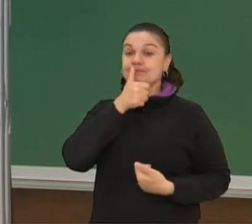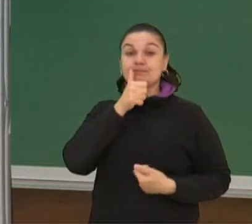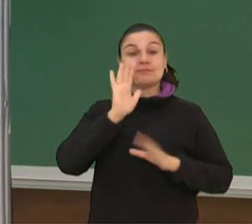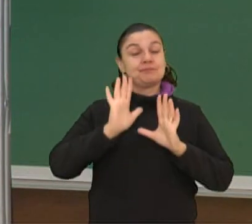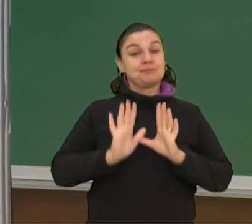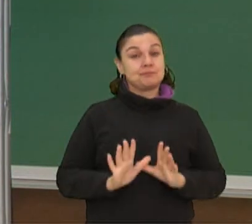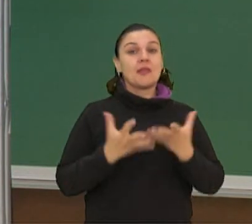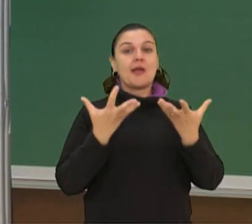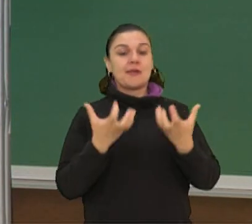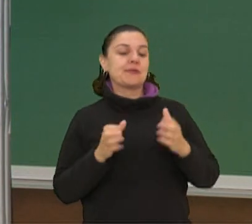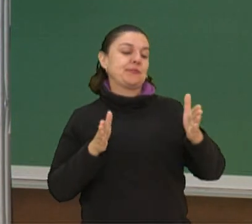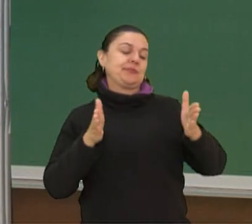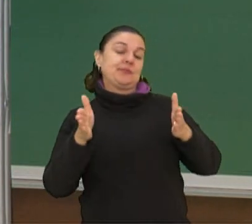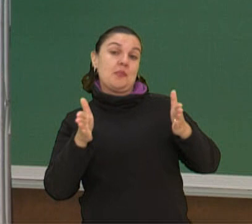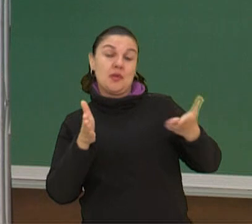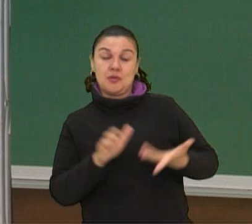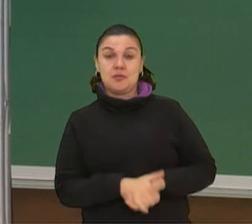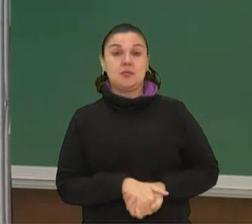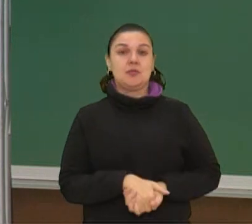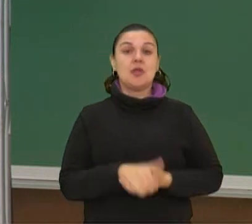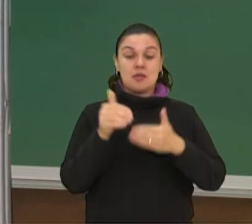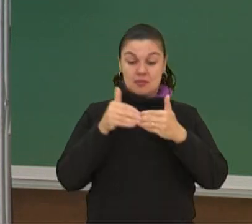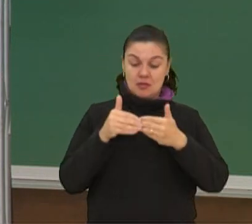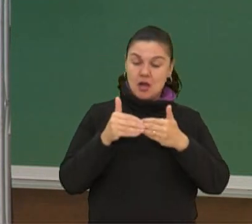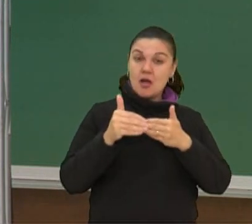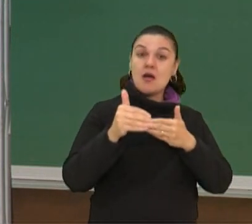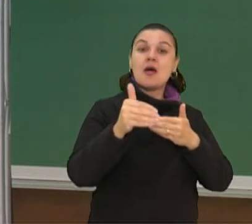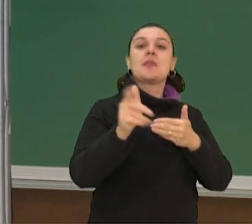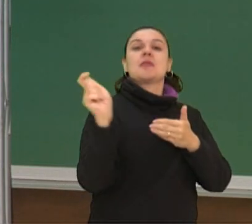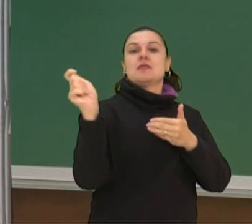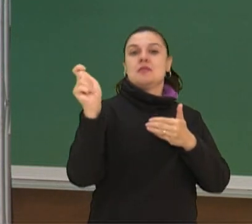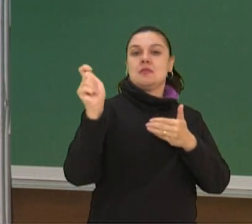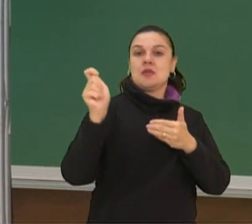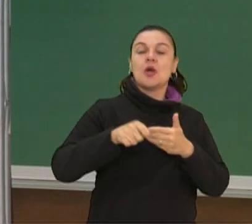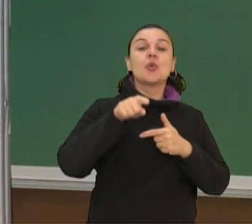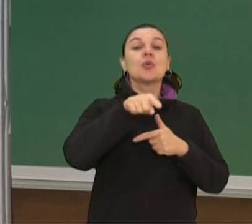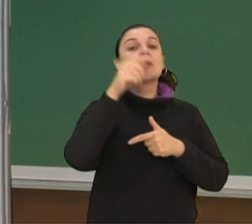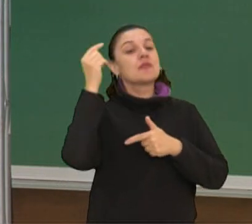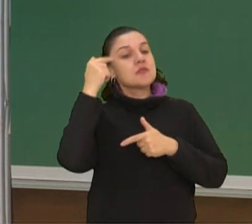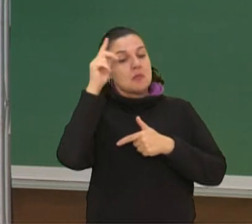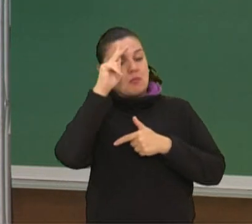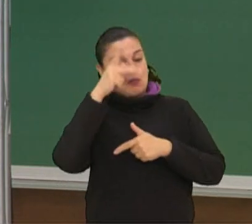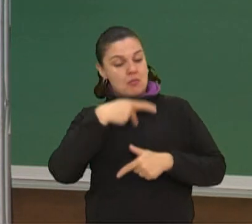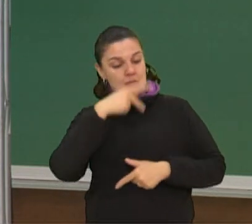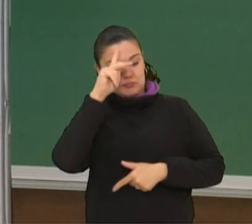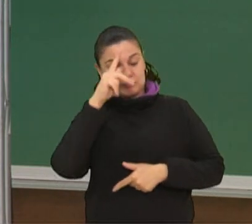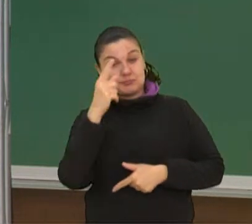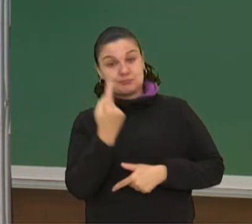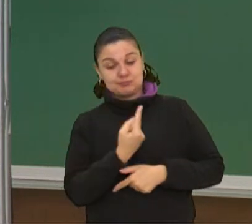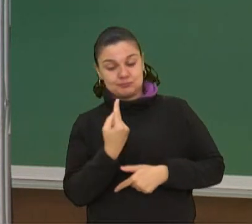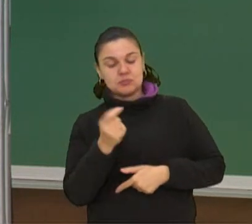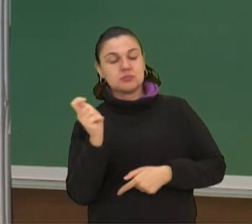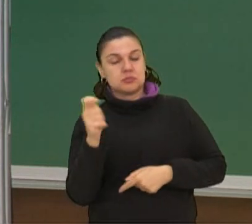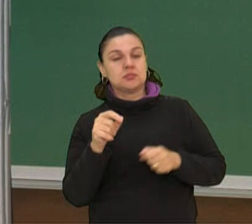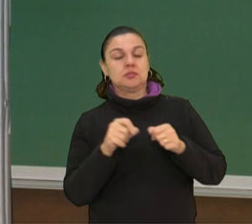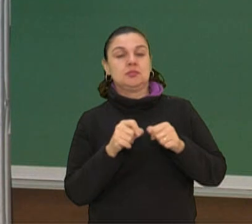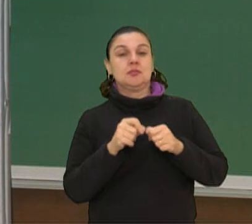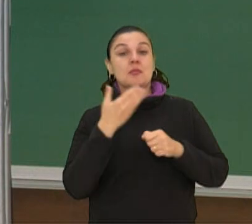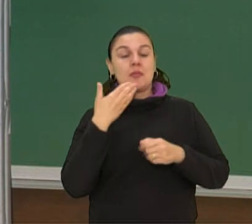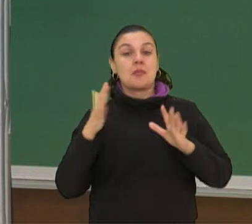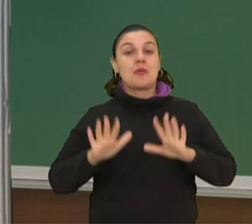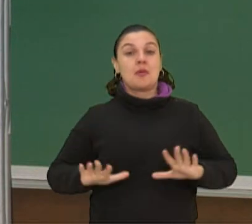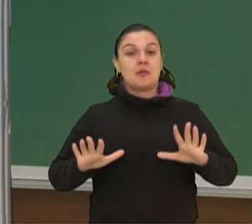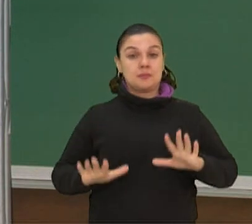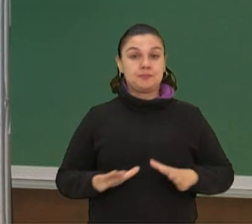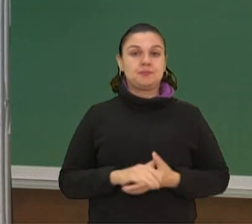pode mudar essa questão do Covid? Não, não pode mudar. Ah, ficar com raiva sobre isso? Não pode mudar. O